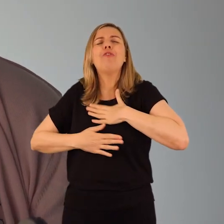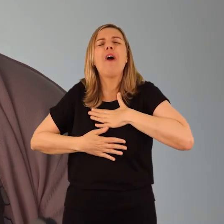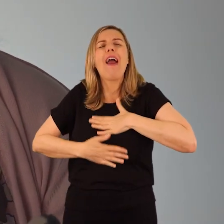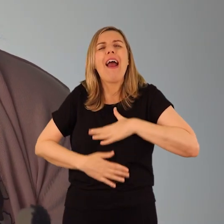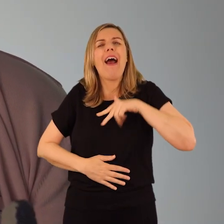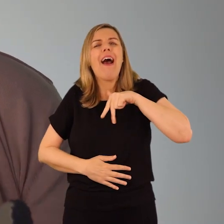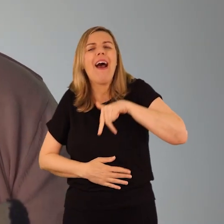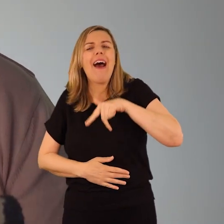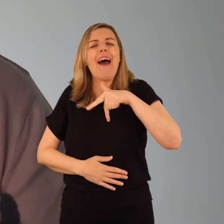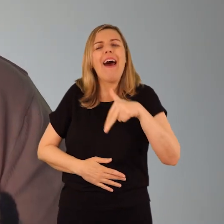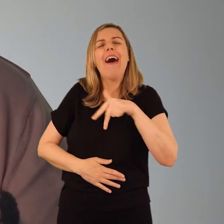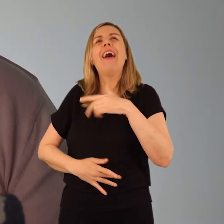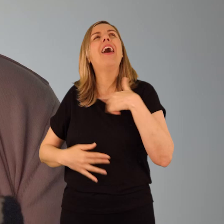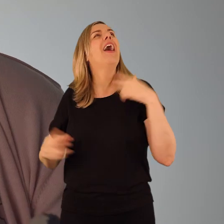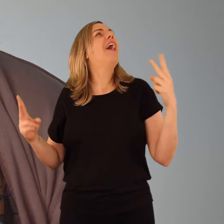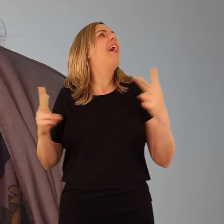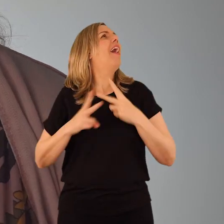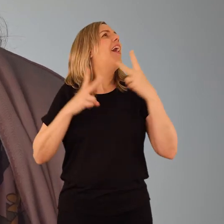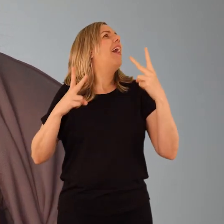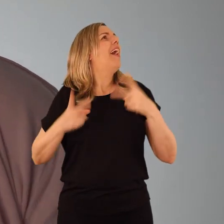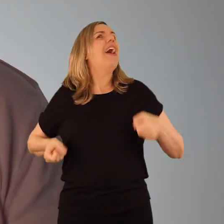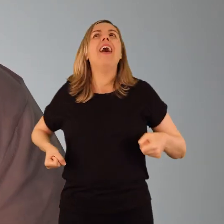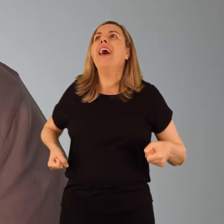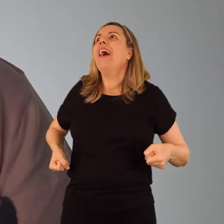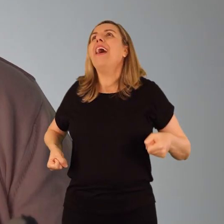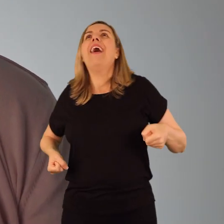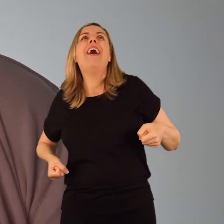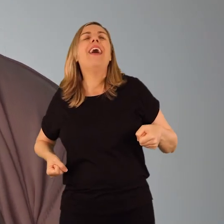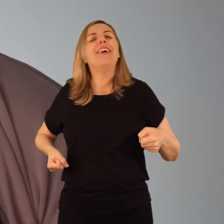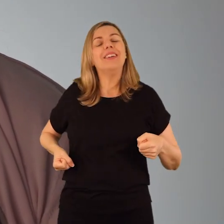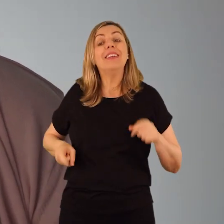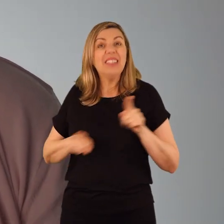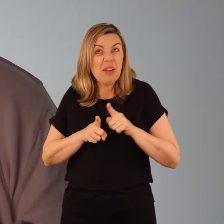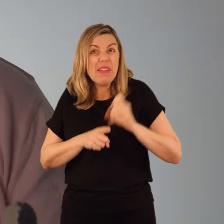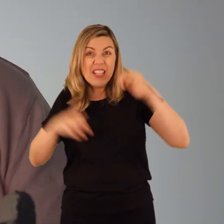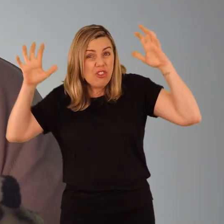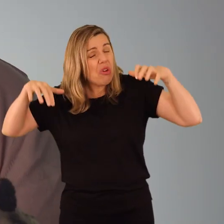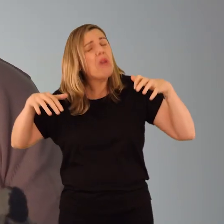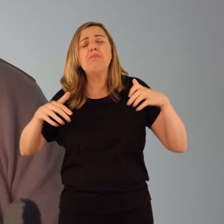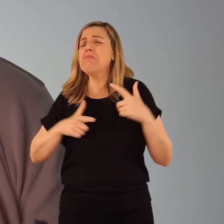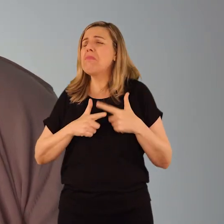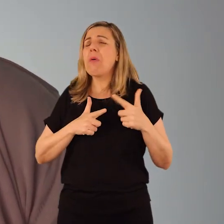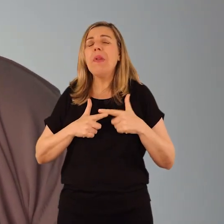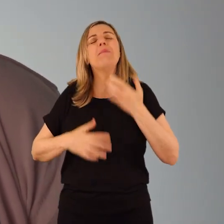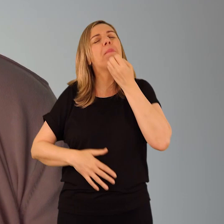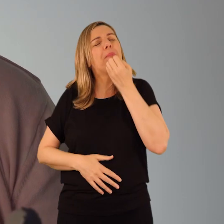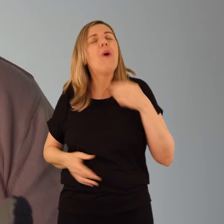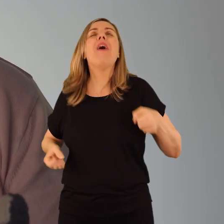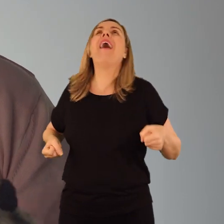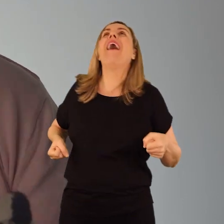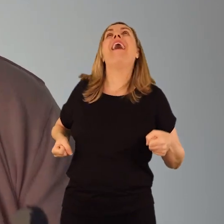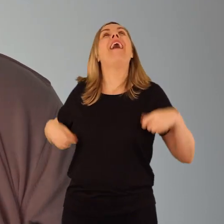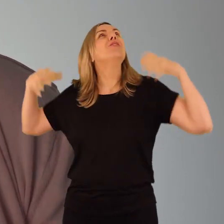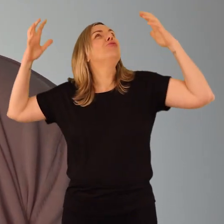os olhos. Porque daí eu podia sentir aquele ventinho, assim, sabe? Até quando chovia era bom. Eu ia devagar igual,